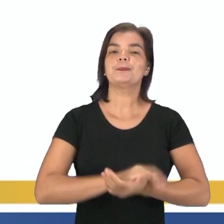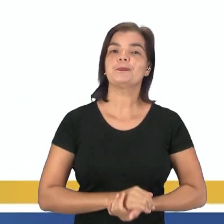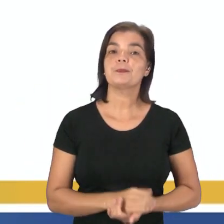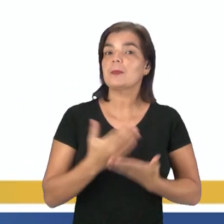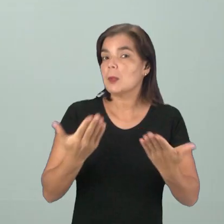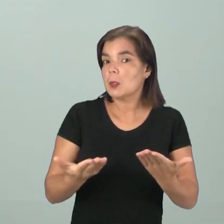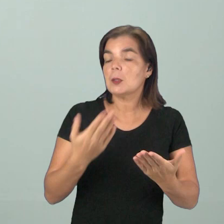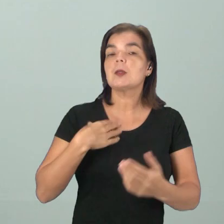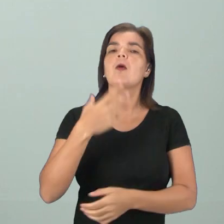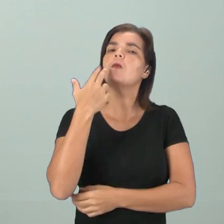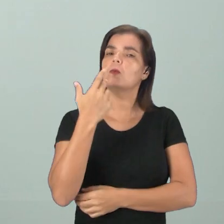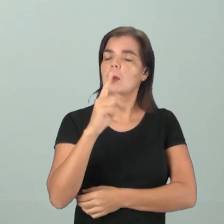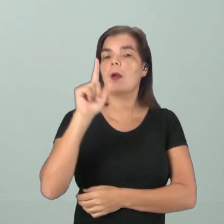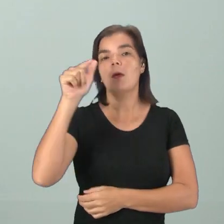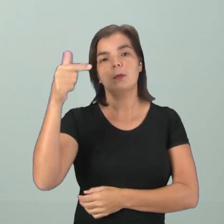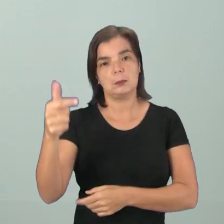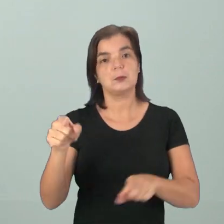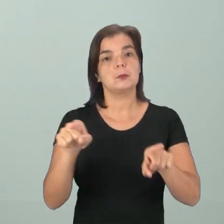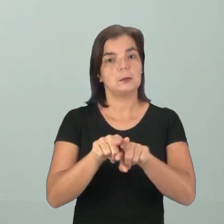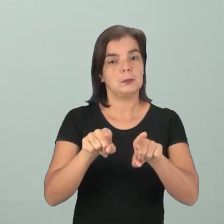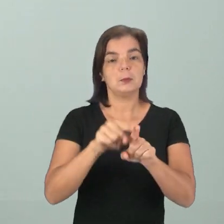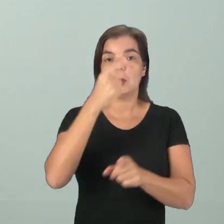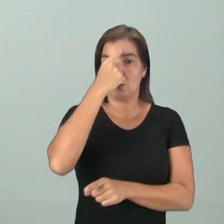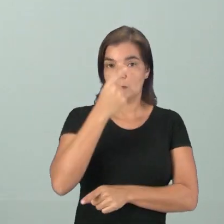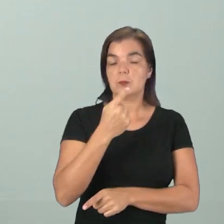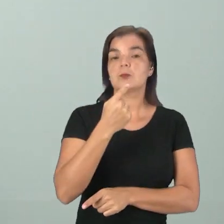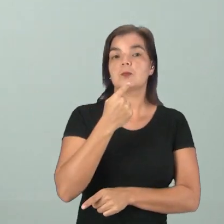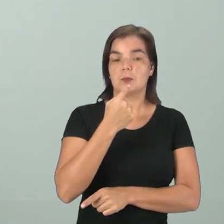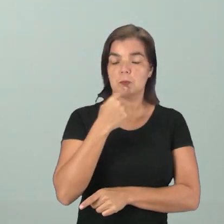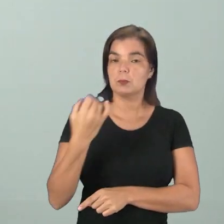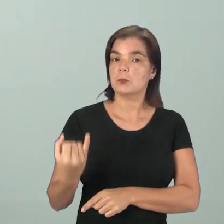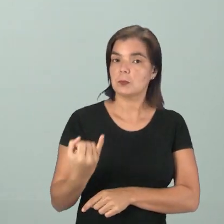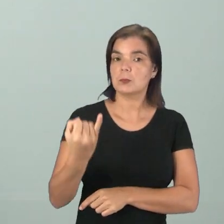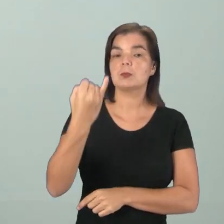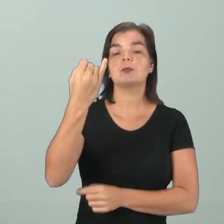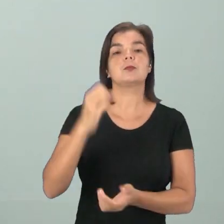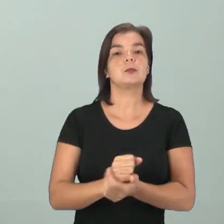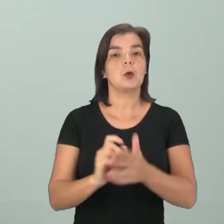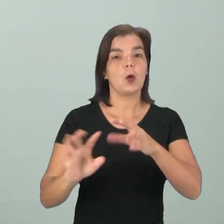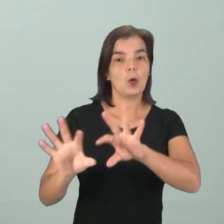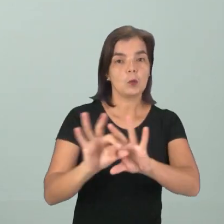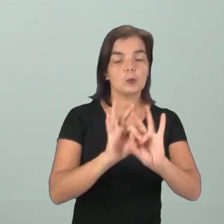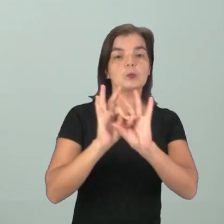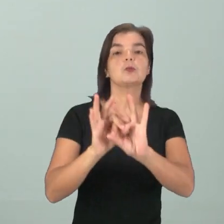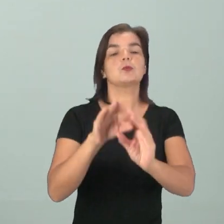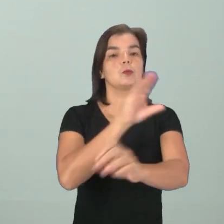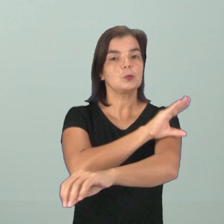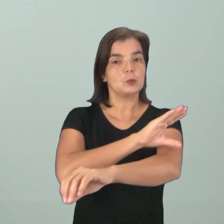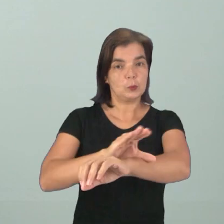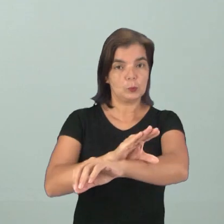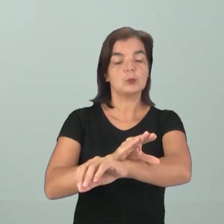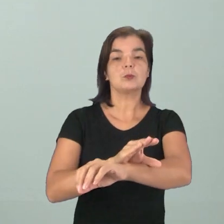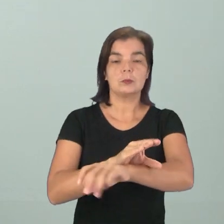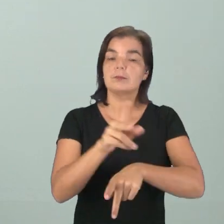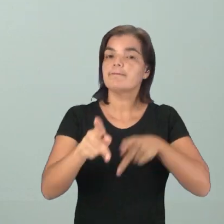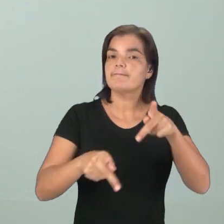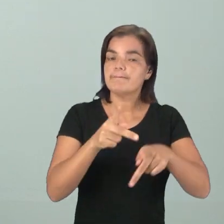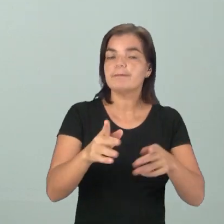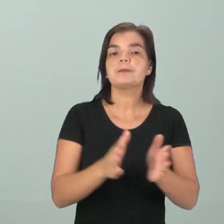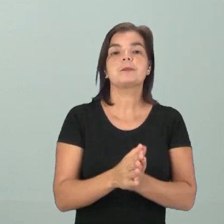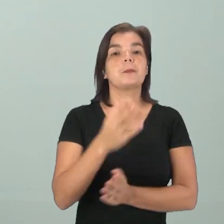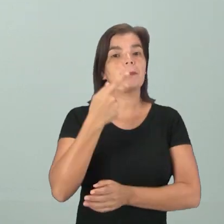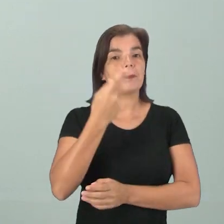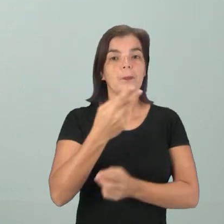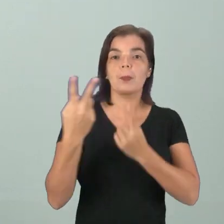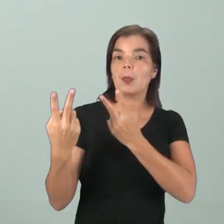social. Então o idioma é outro símbolo de fator muito importante que une a identidade cultural de um povo, certo? Falar a